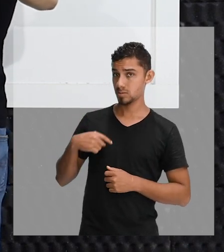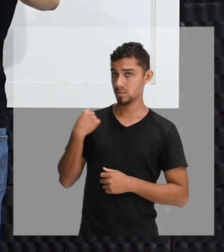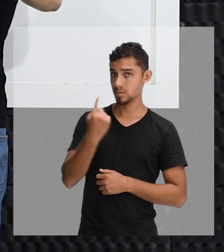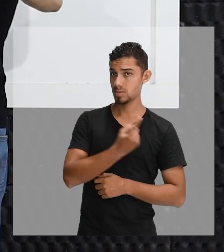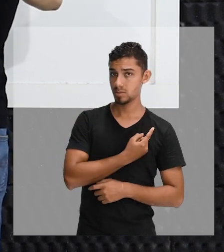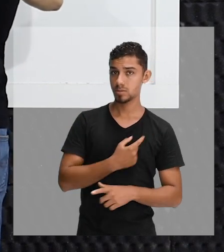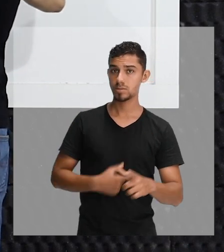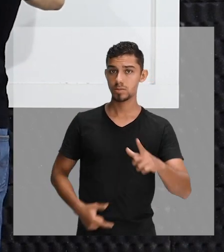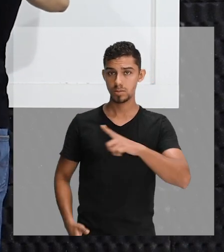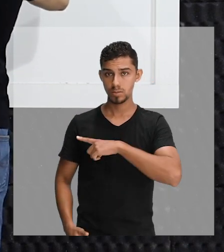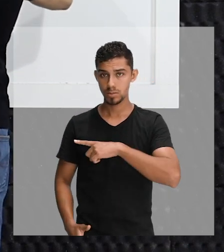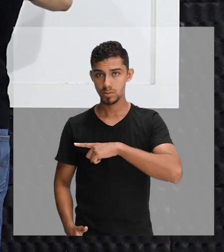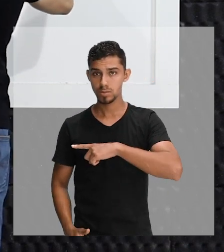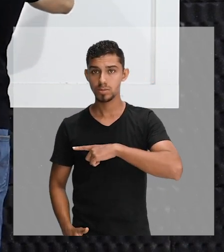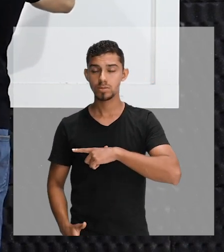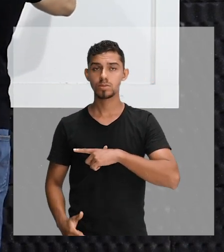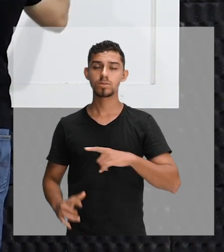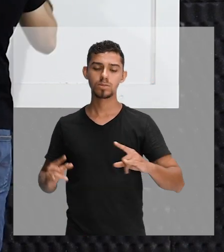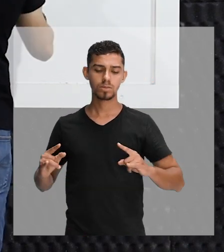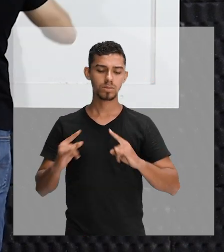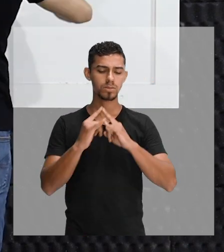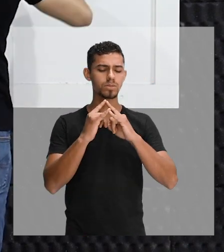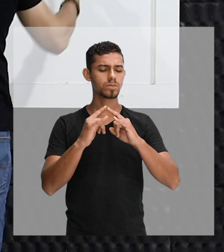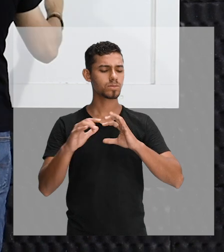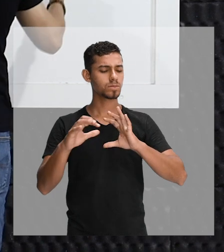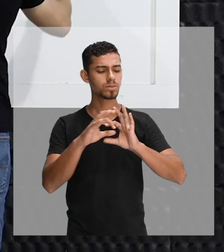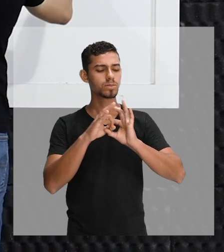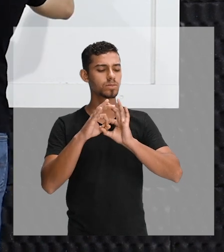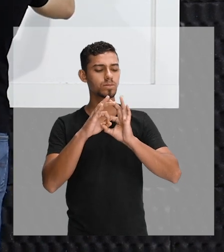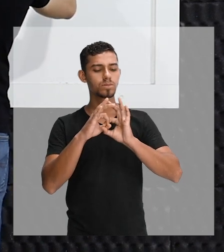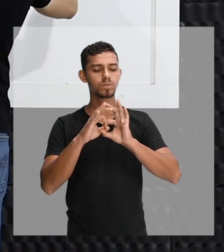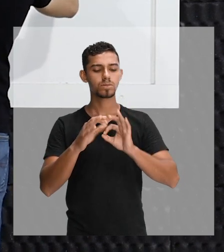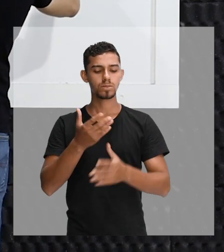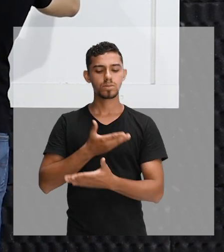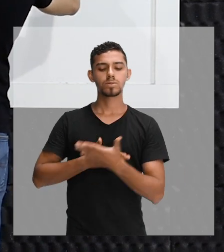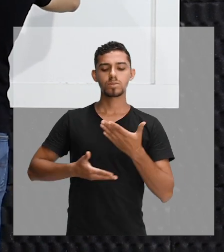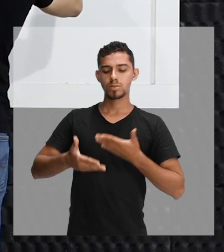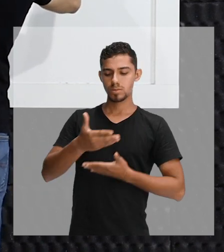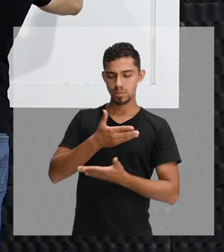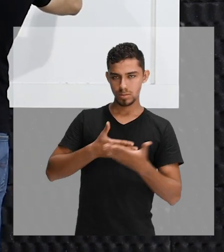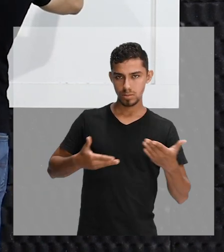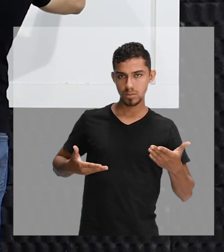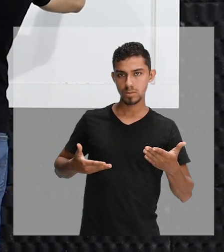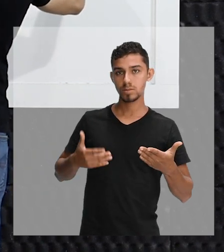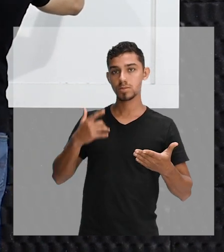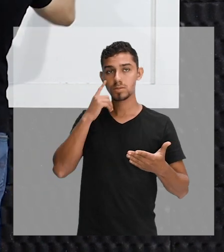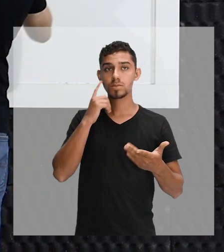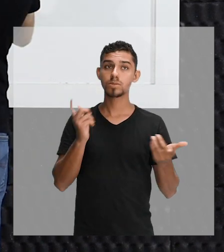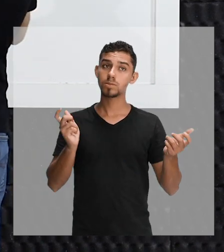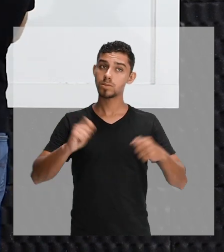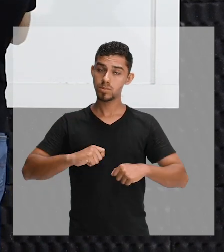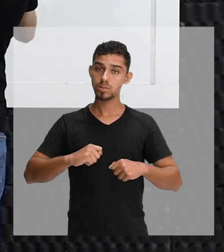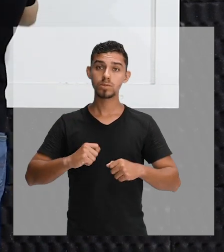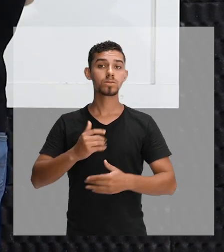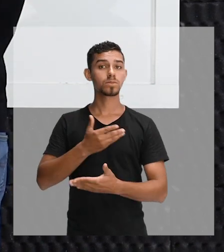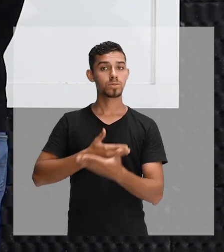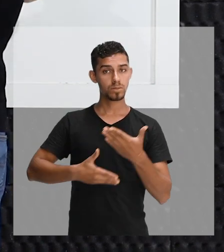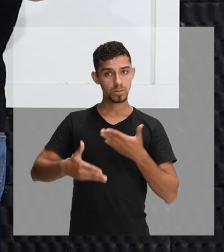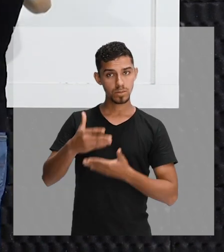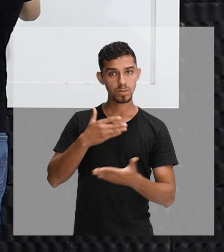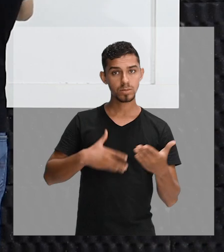a administração das instituições que compõem esta coletividade, tá? Este elemento